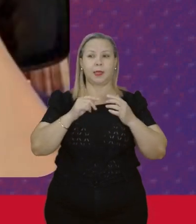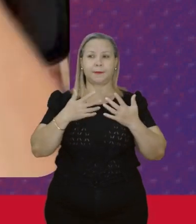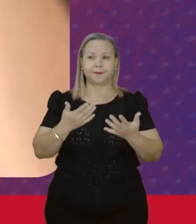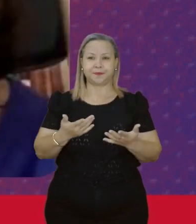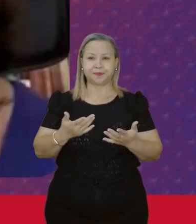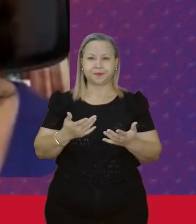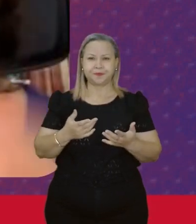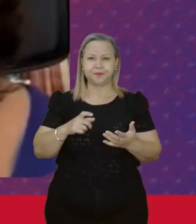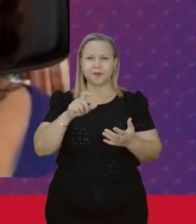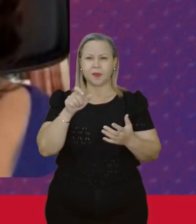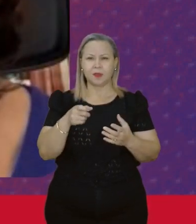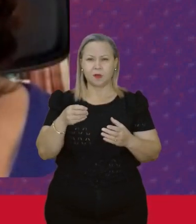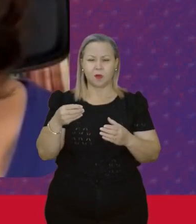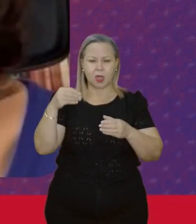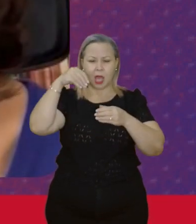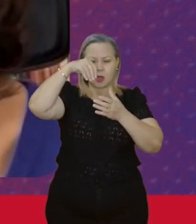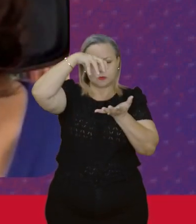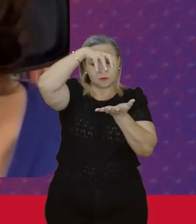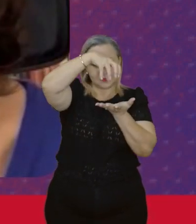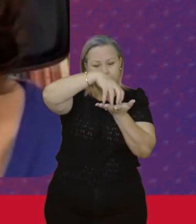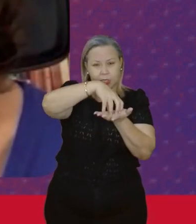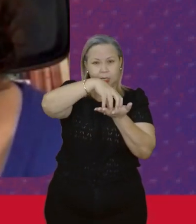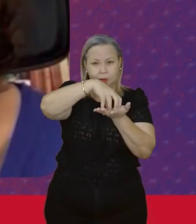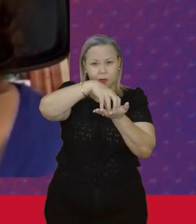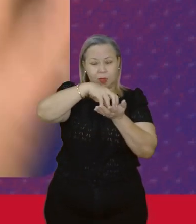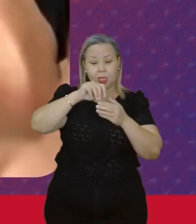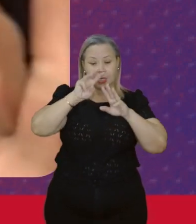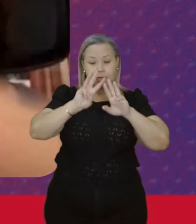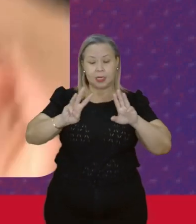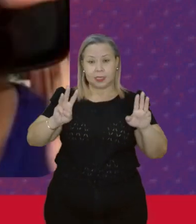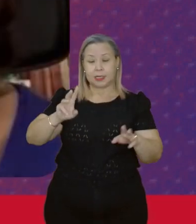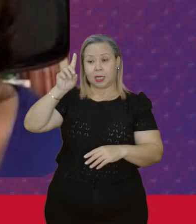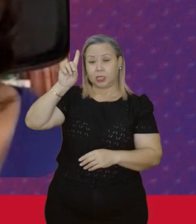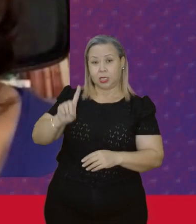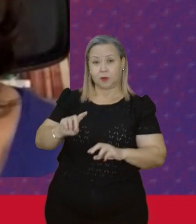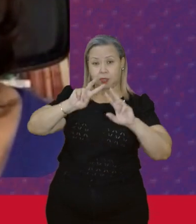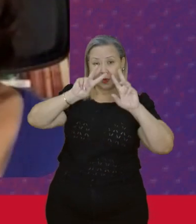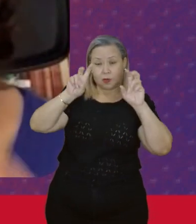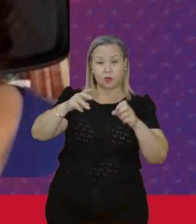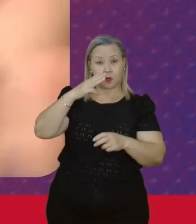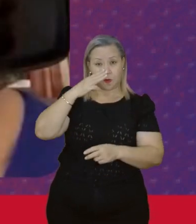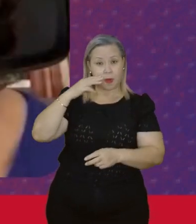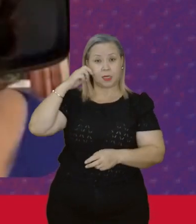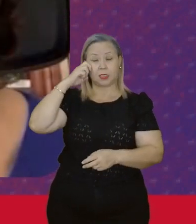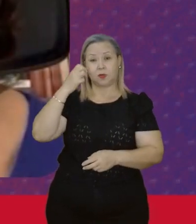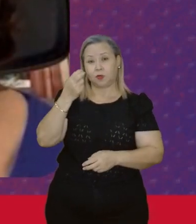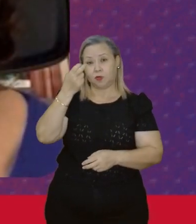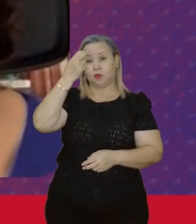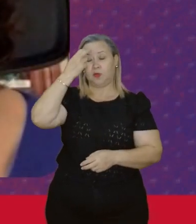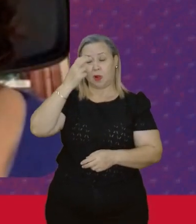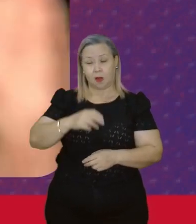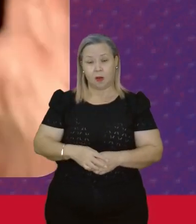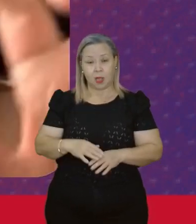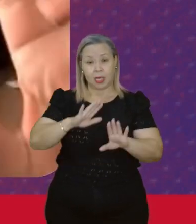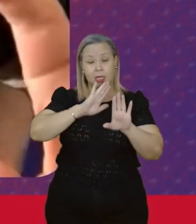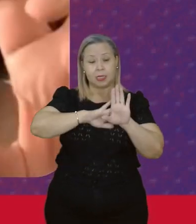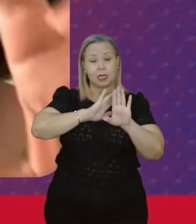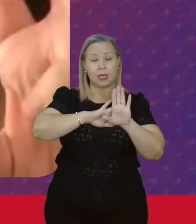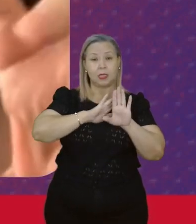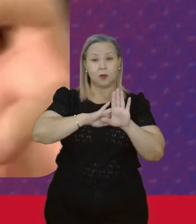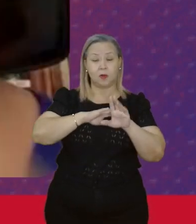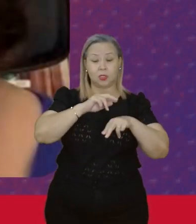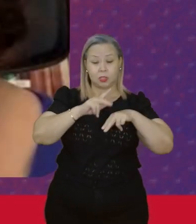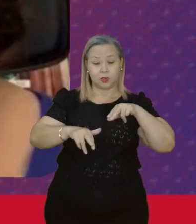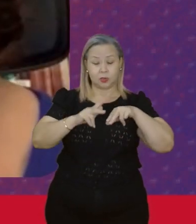é o núcleo de operação desses sites de extrema-direita em relação à questão do marxismo cultural e da ideologia de gênero? Eles operam com